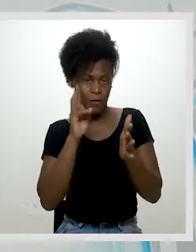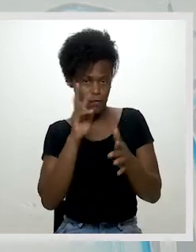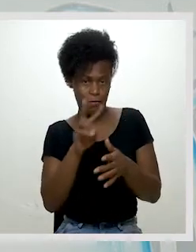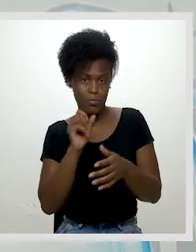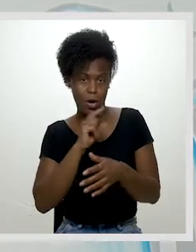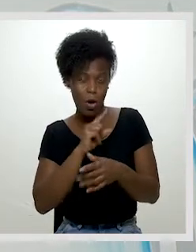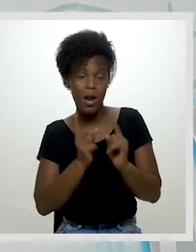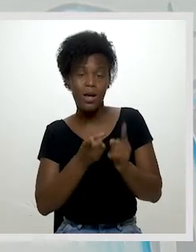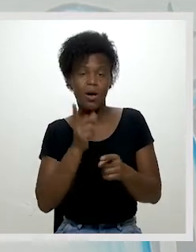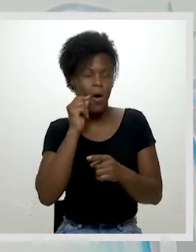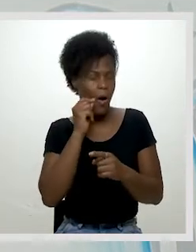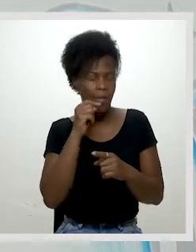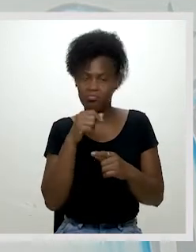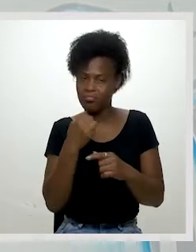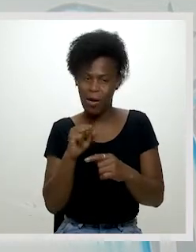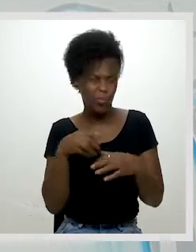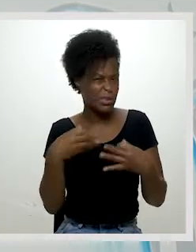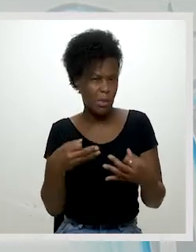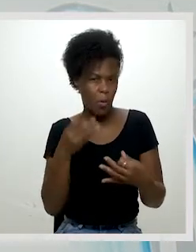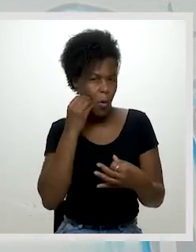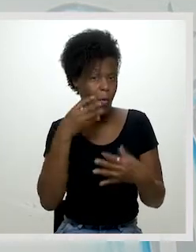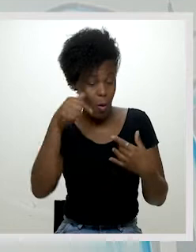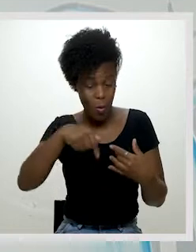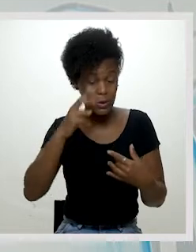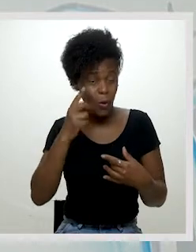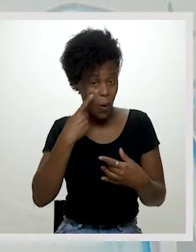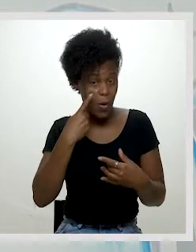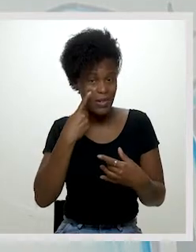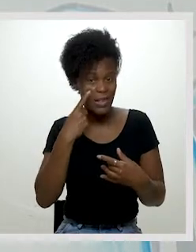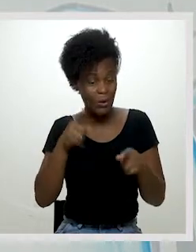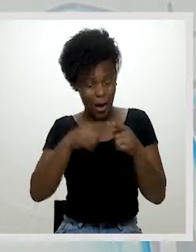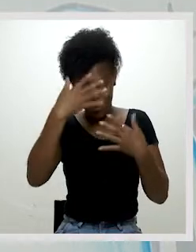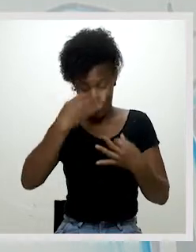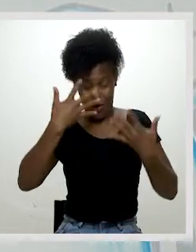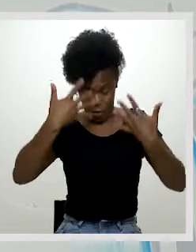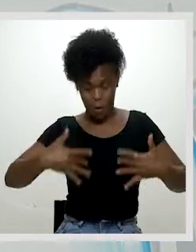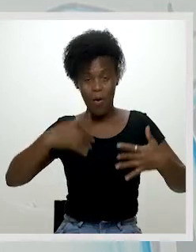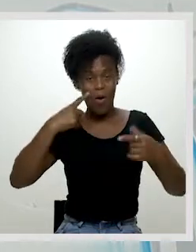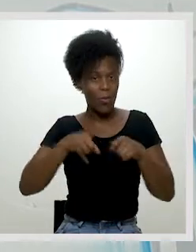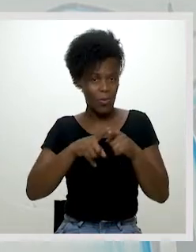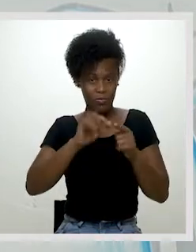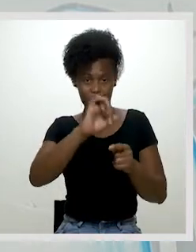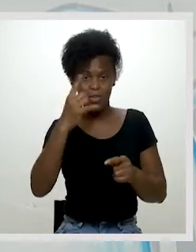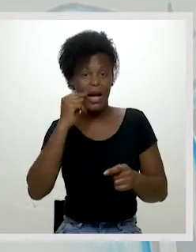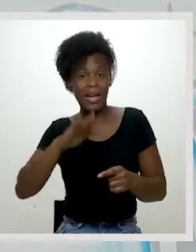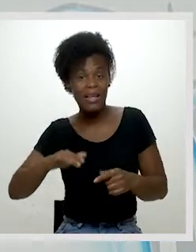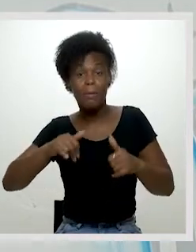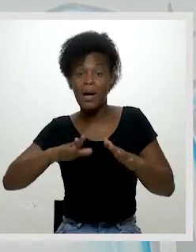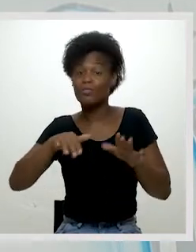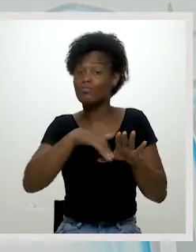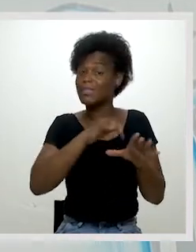o homem nem sempre foi como nós conhecemos o homem hoje, como nós somos hoje, não é? Vocês são crianças, mas pertencem à